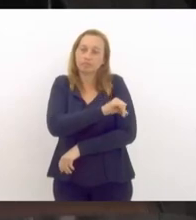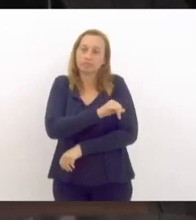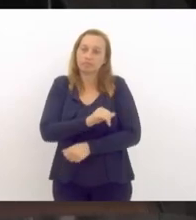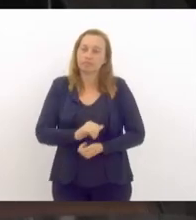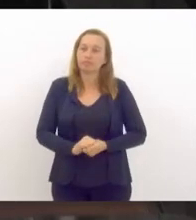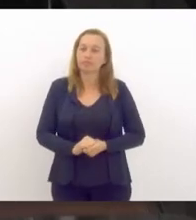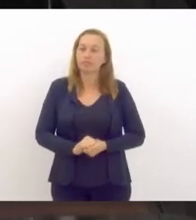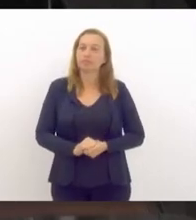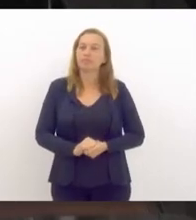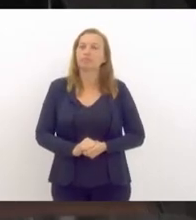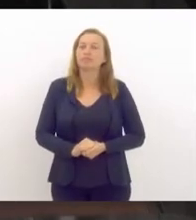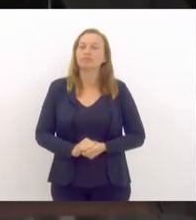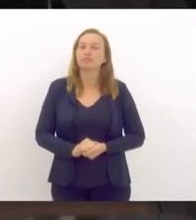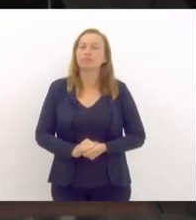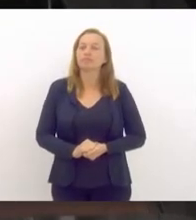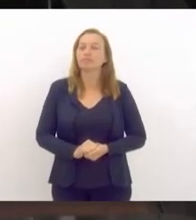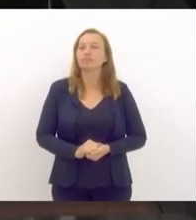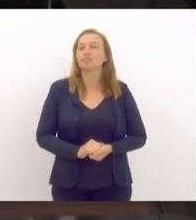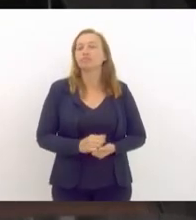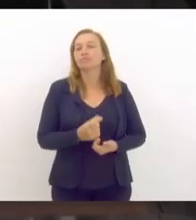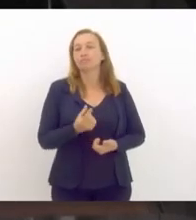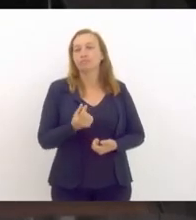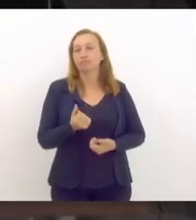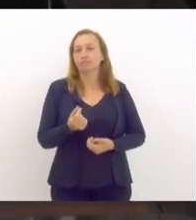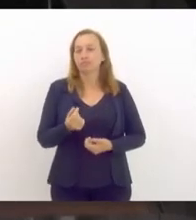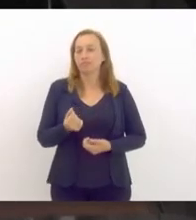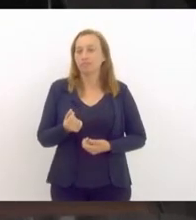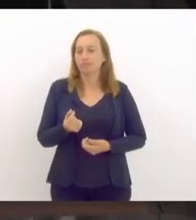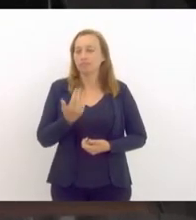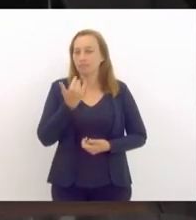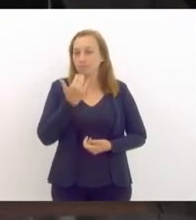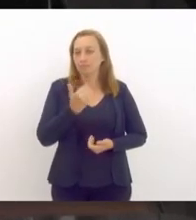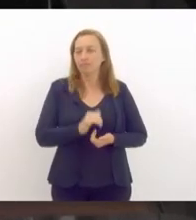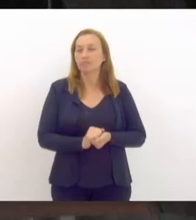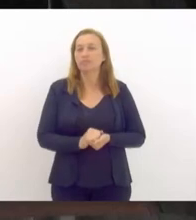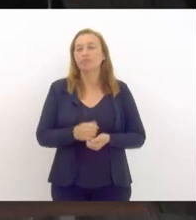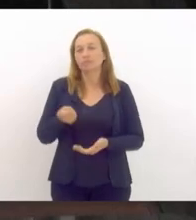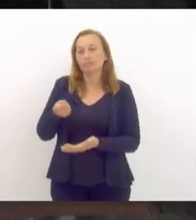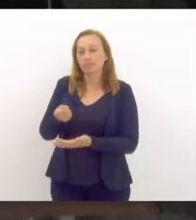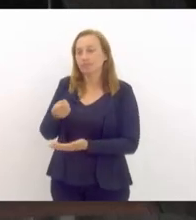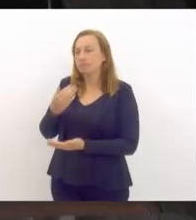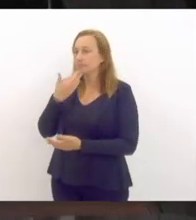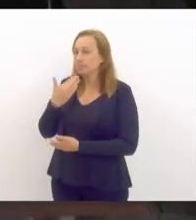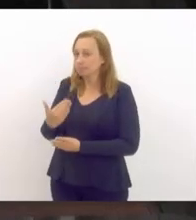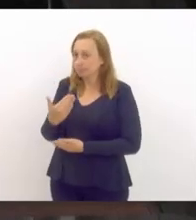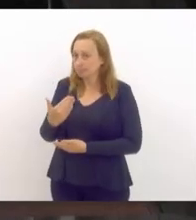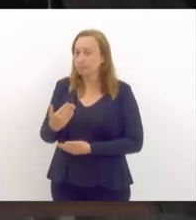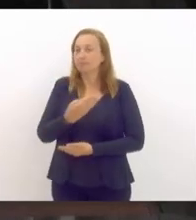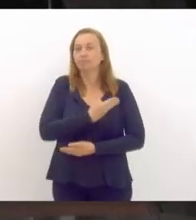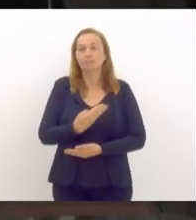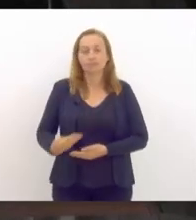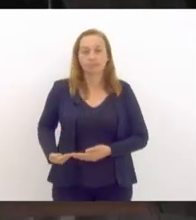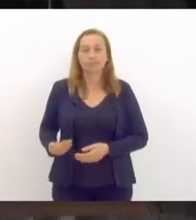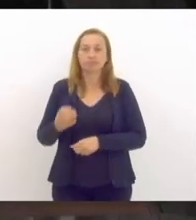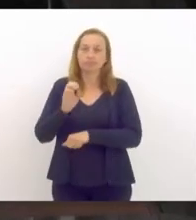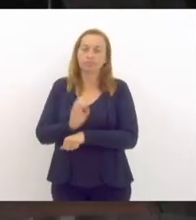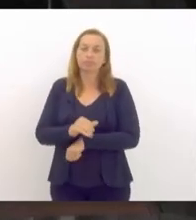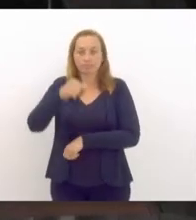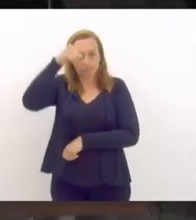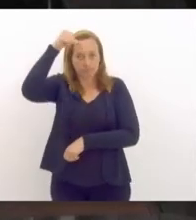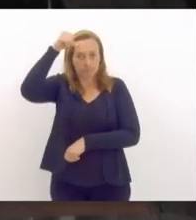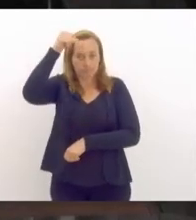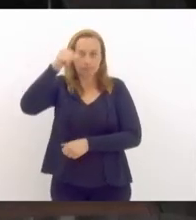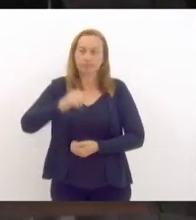fazemos aqui uma exigência para que o governo federal governo estadual do Senhor Cláudio